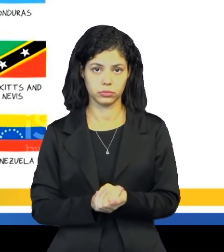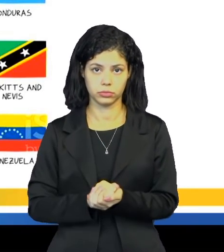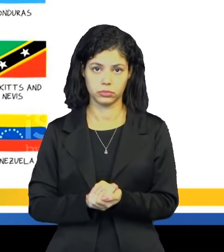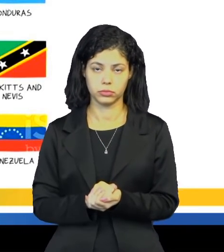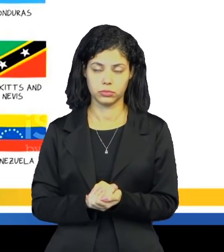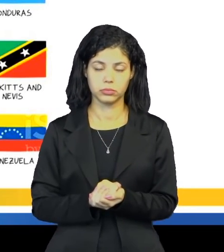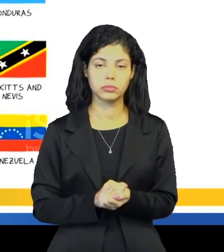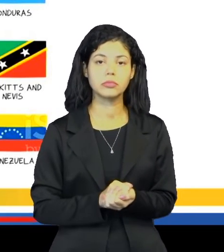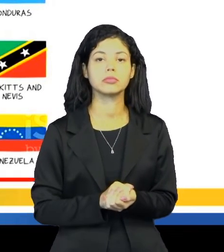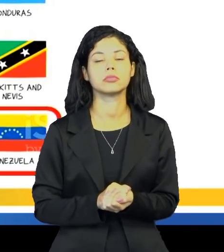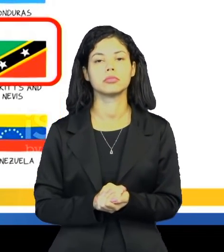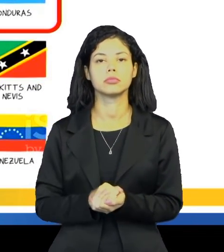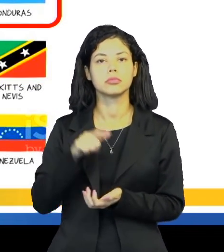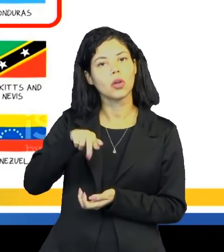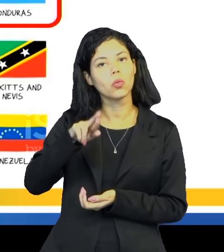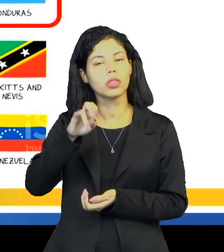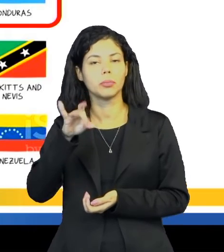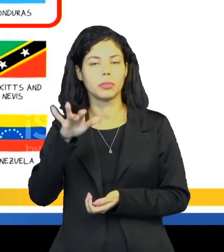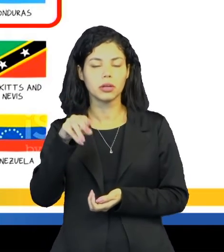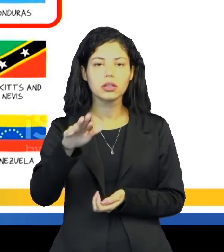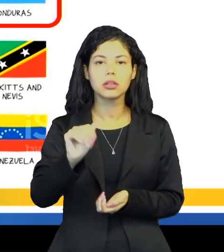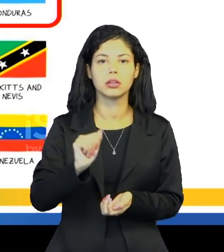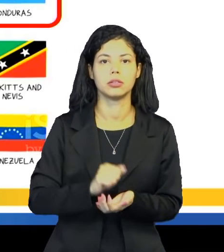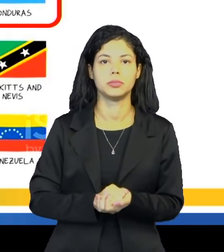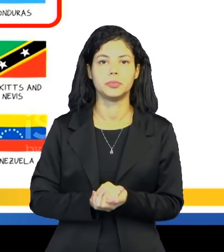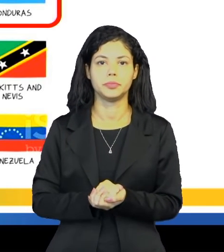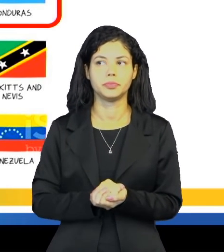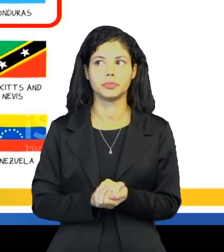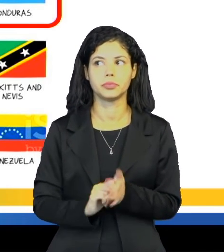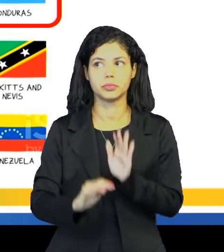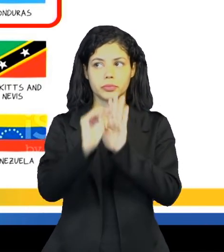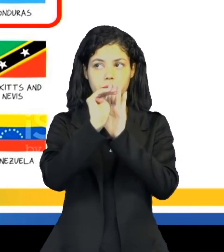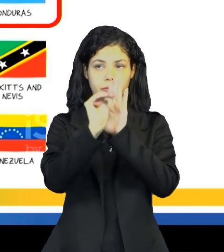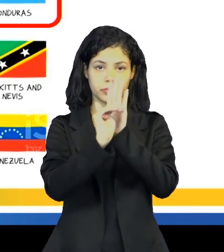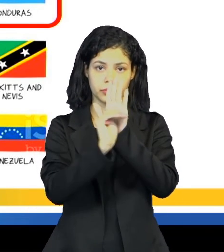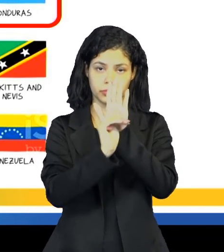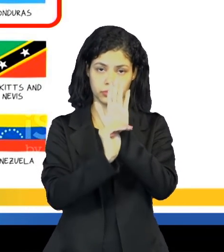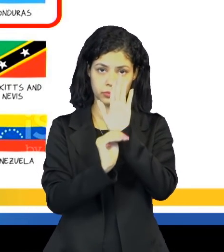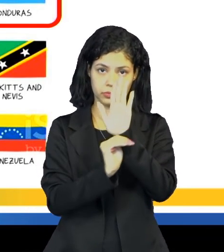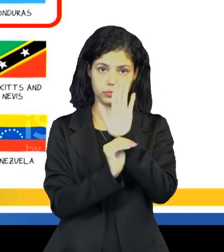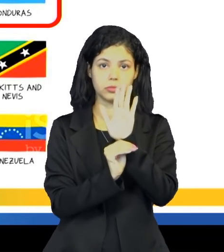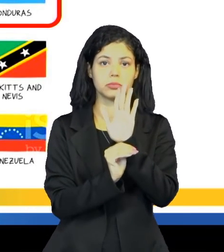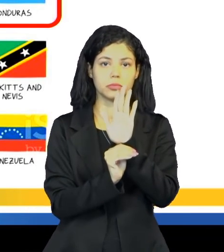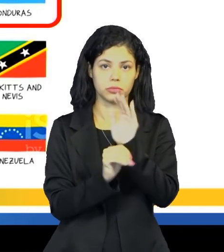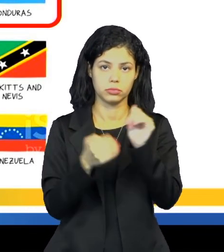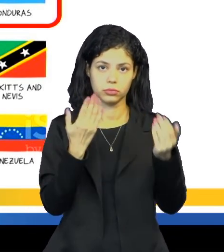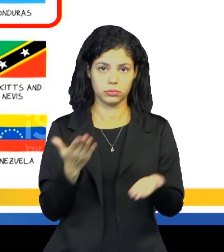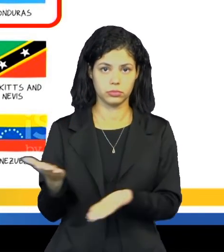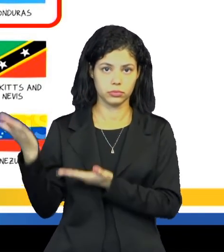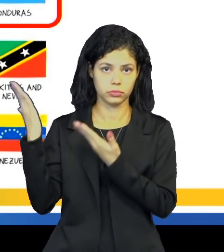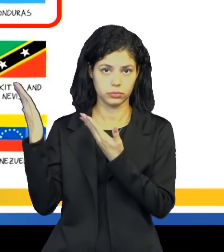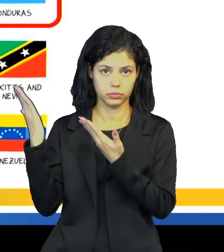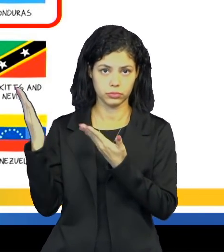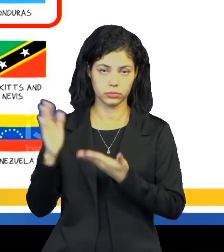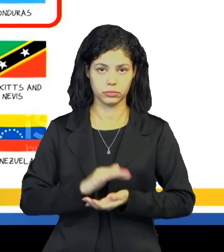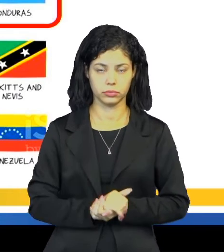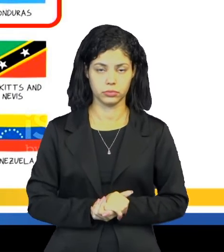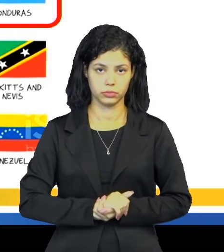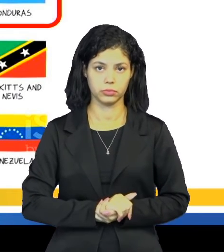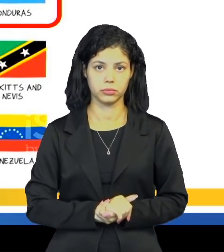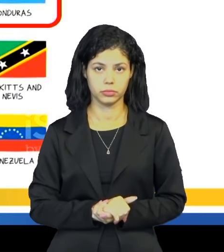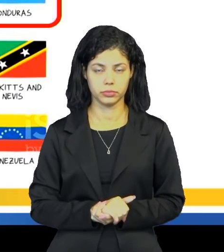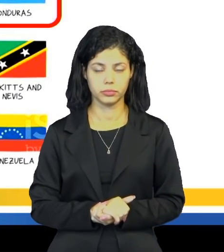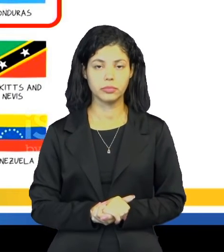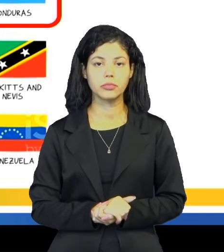Salvador, Guatemala, Honduras, México, Nicarágua,